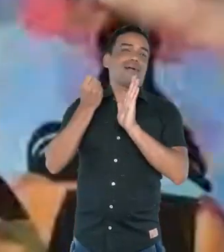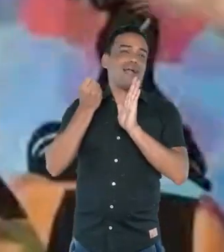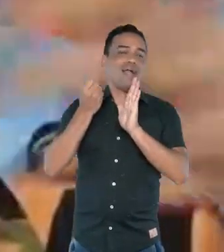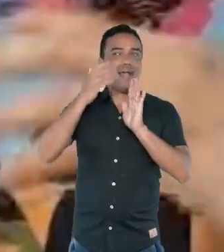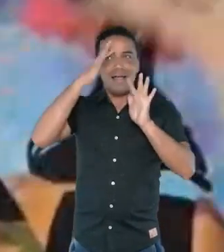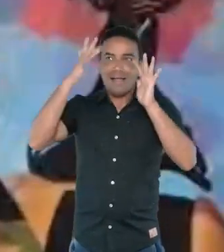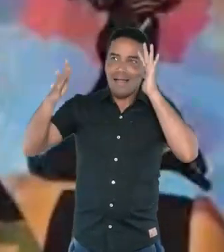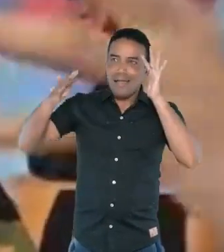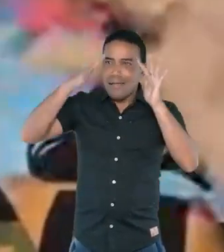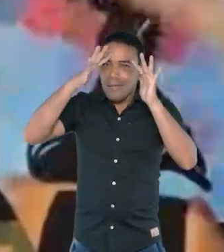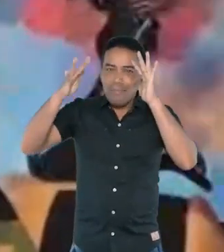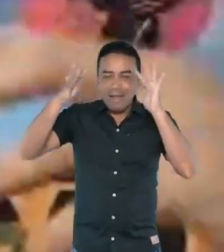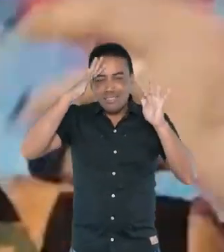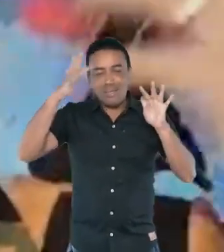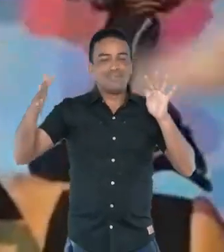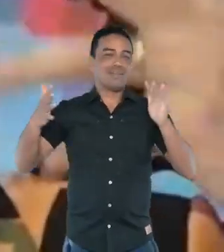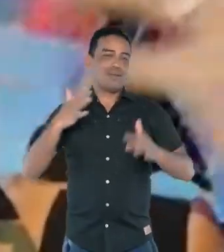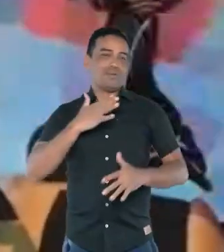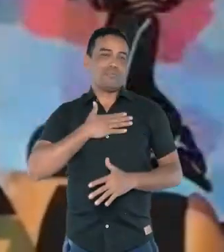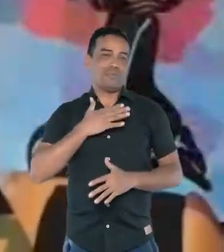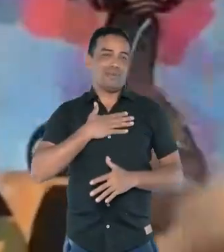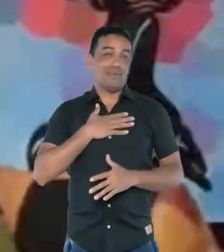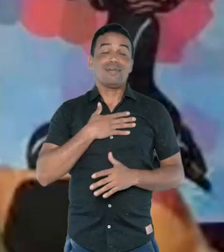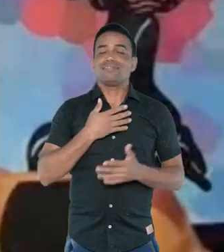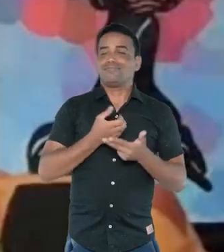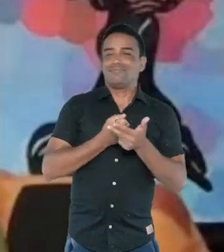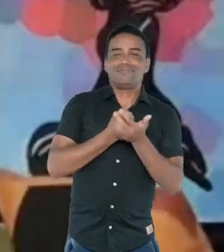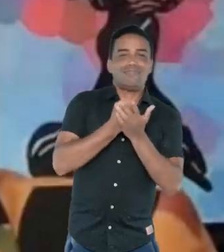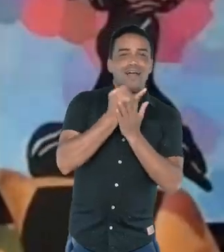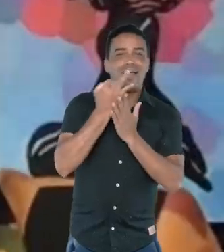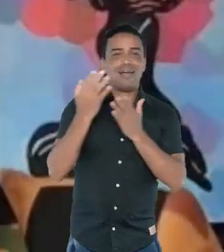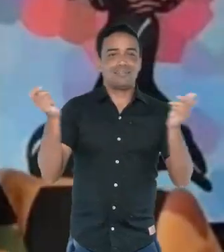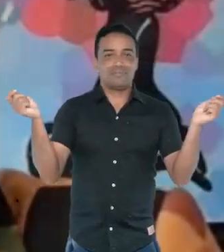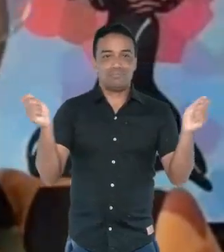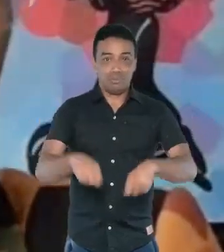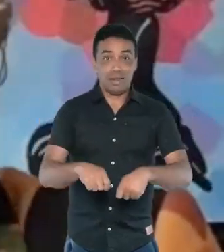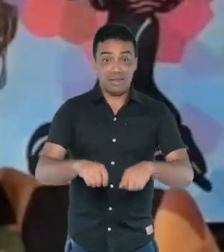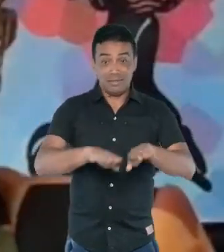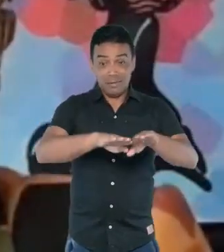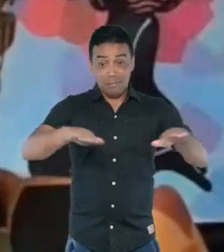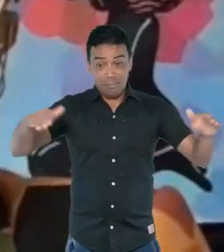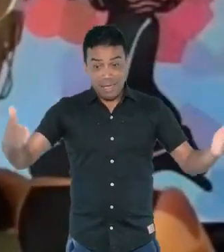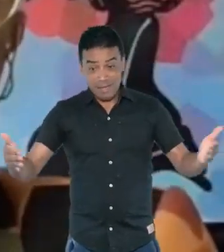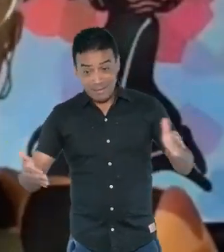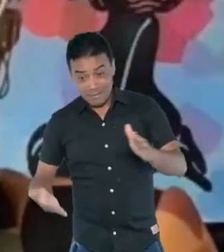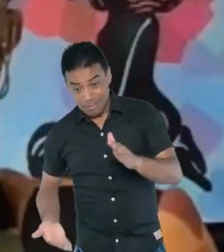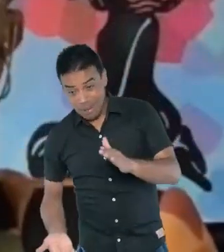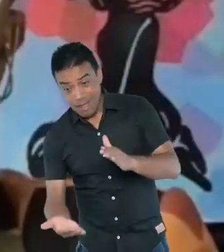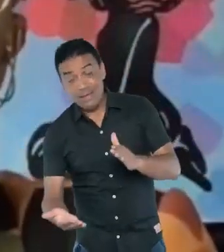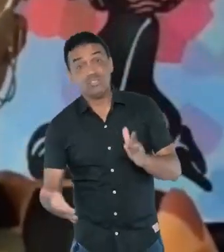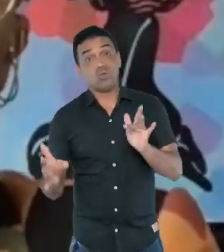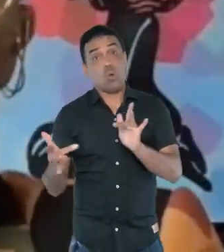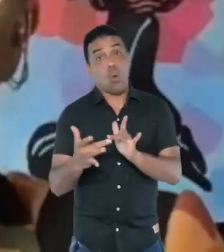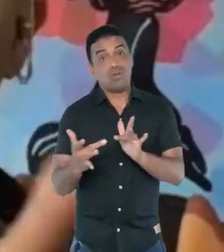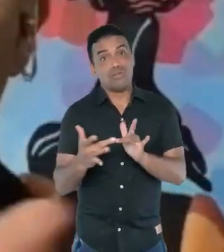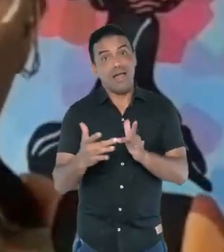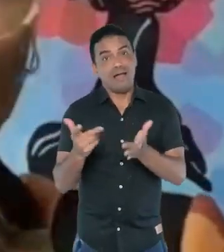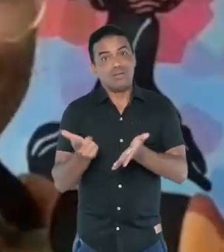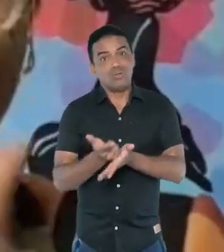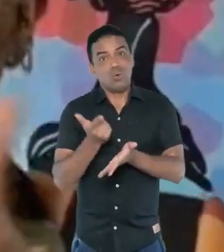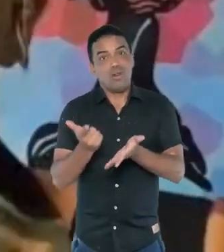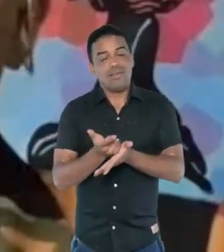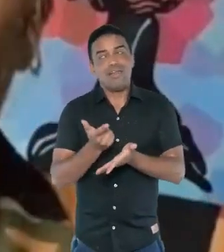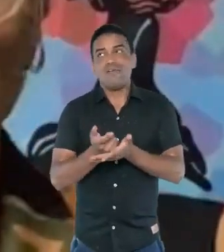essa imaginação, né, dessas outras possibilidades. Embaixo da mesa, ou em contato com os livros, eu me